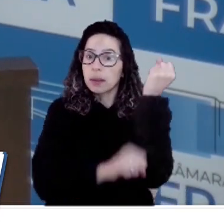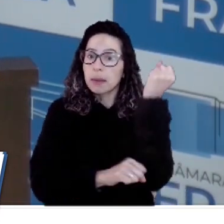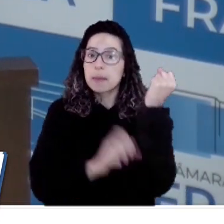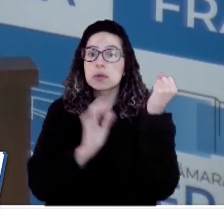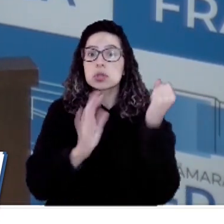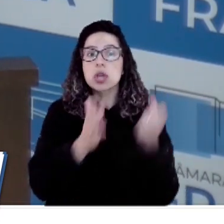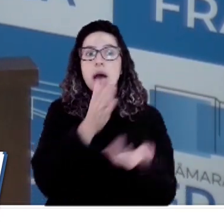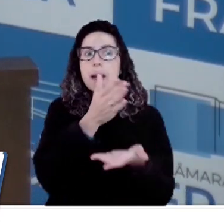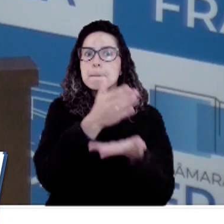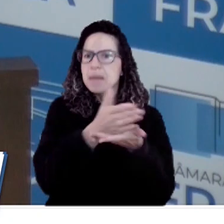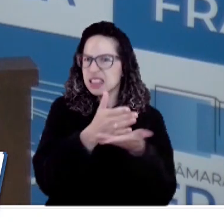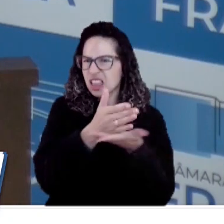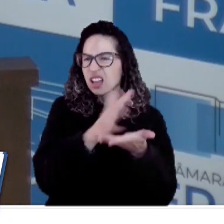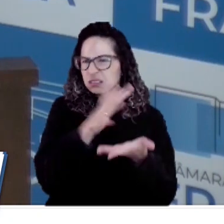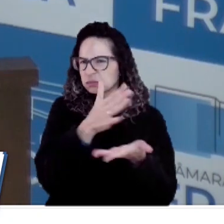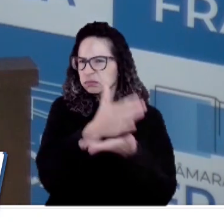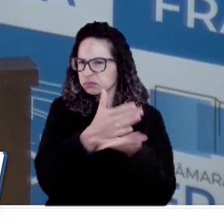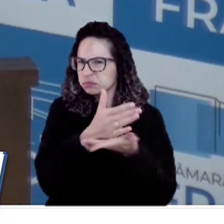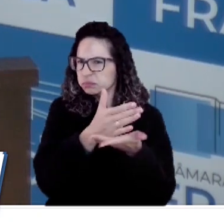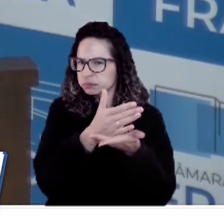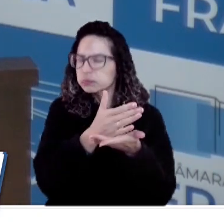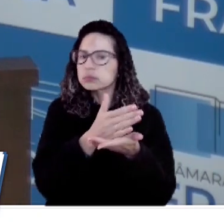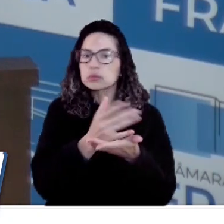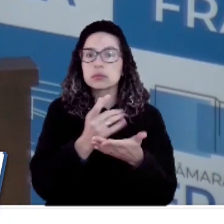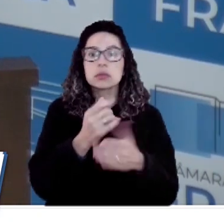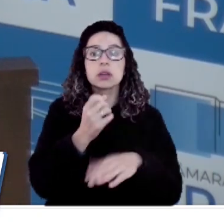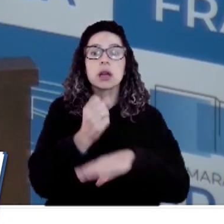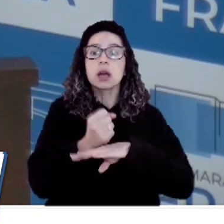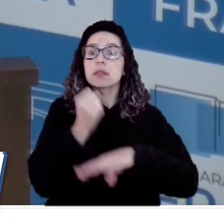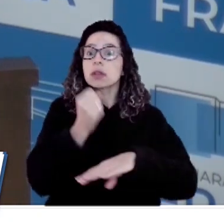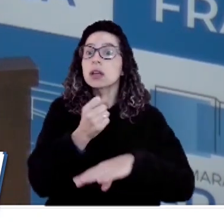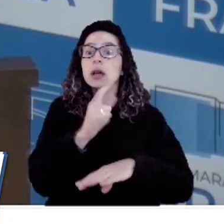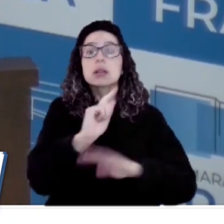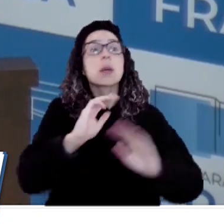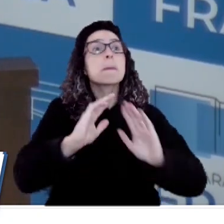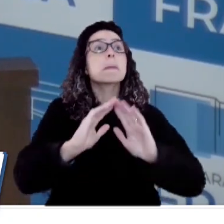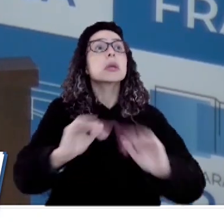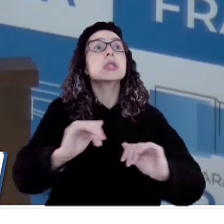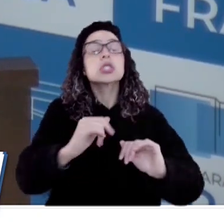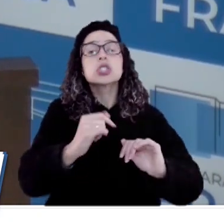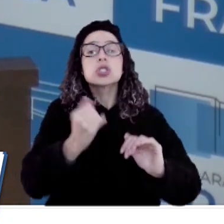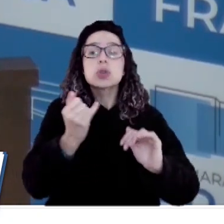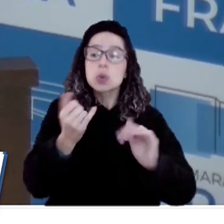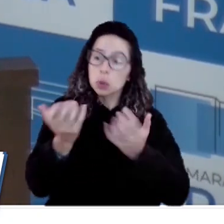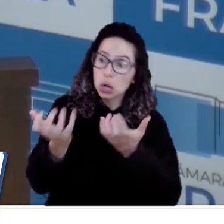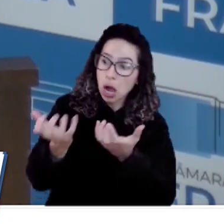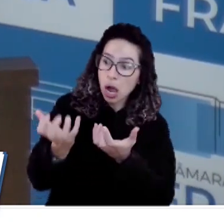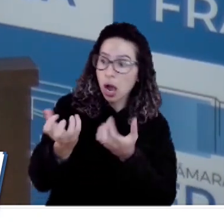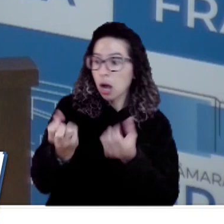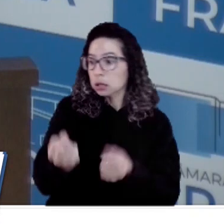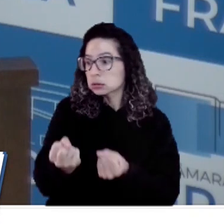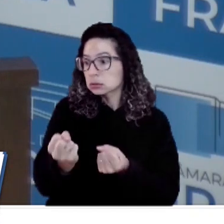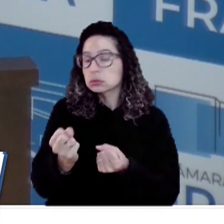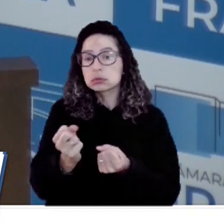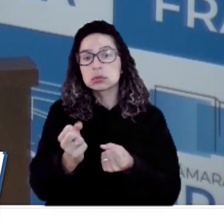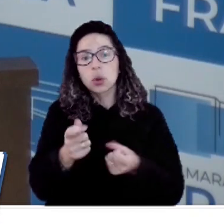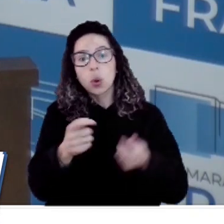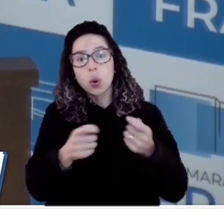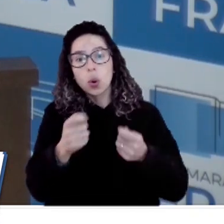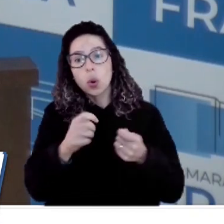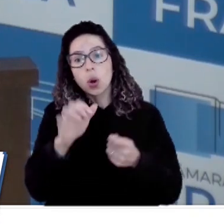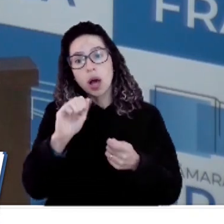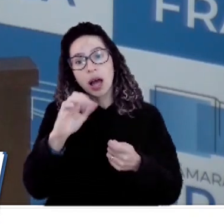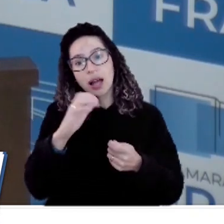metade disso, e Franca não está sendo consultada se ela quer que o controle acionário saia do